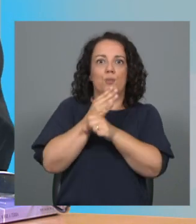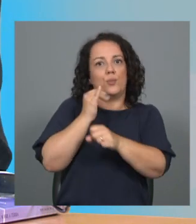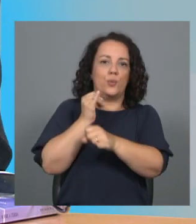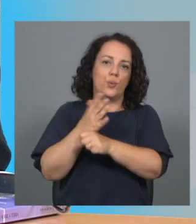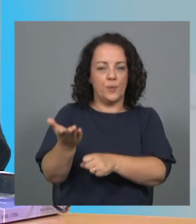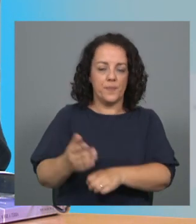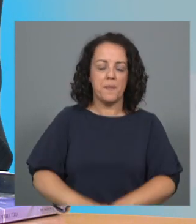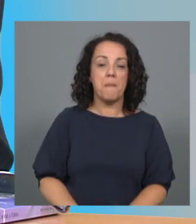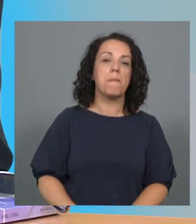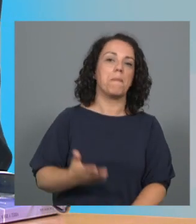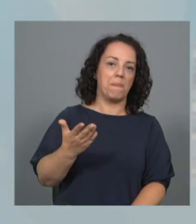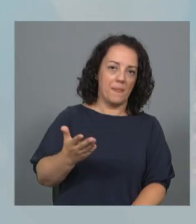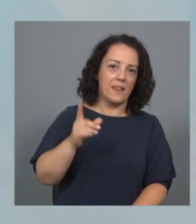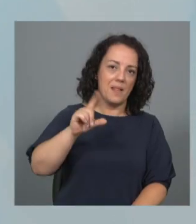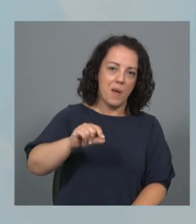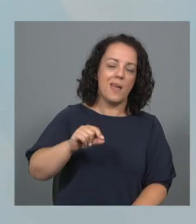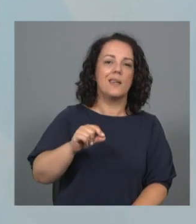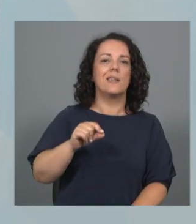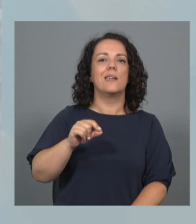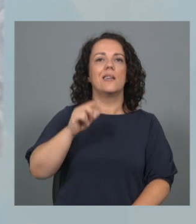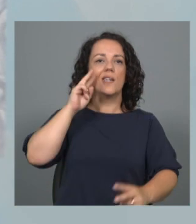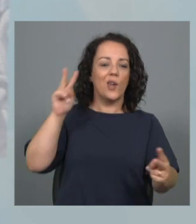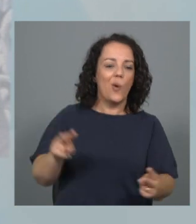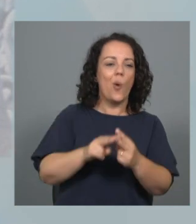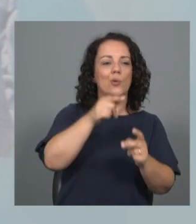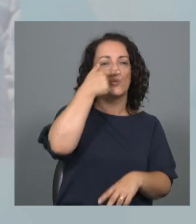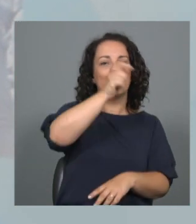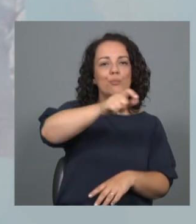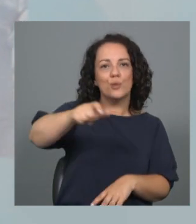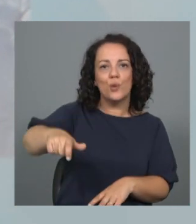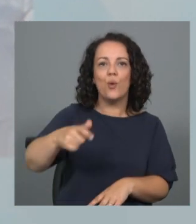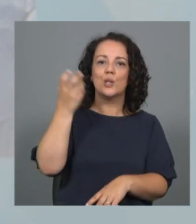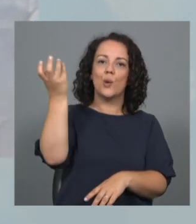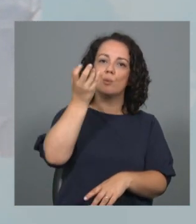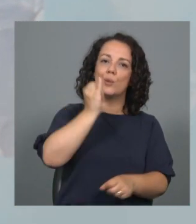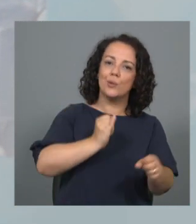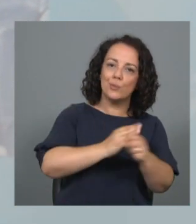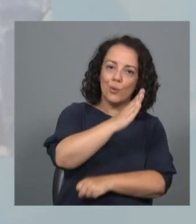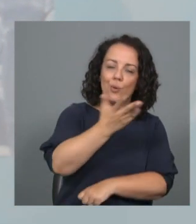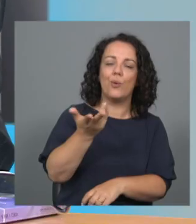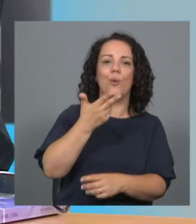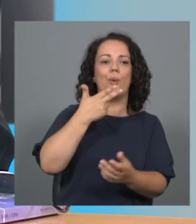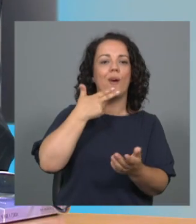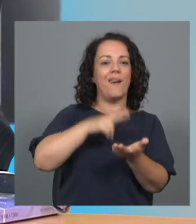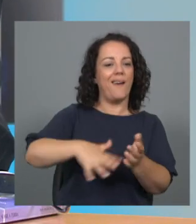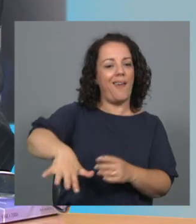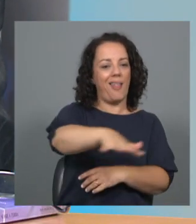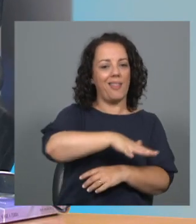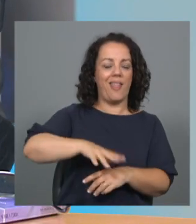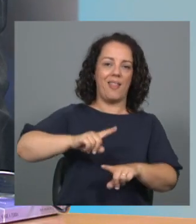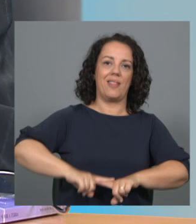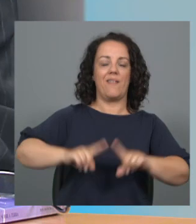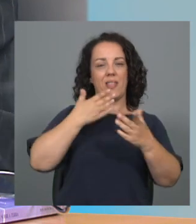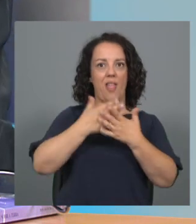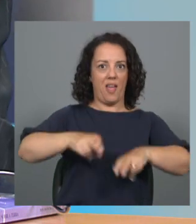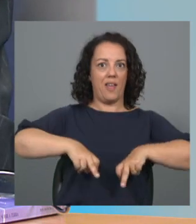E sem dúvida o encontro com outras pessoas, com outras culturas, pessoas, com outras realidades, acaba por ser um grande enriquecimento